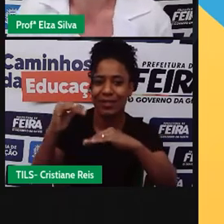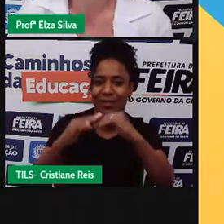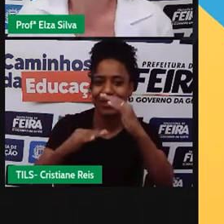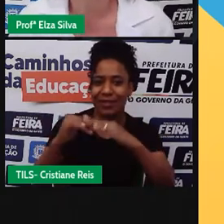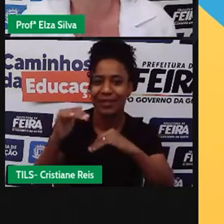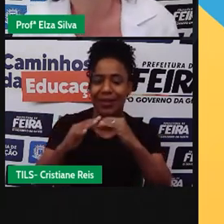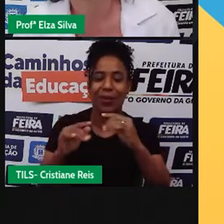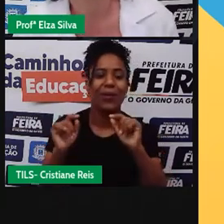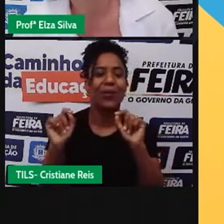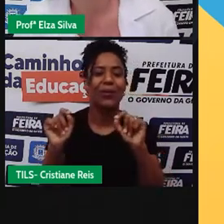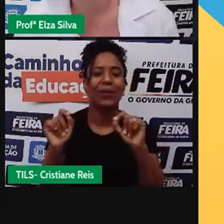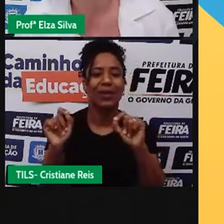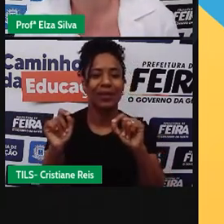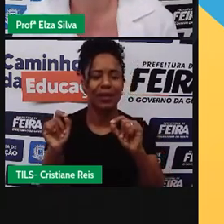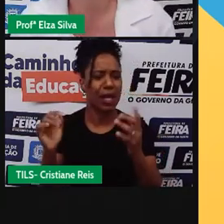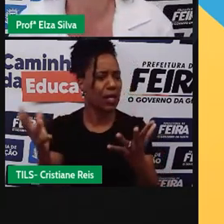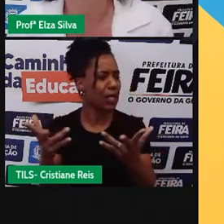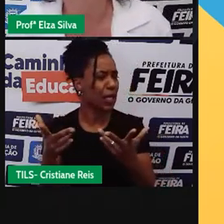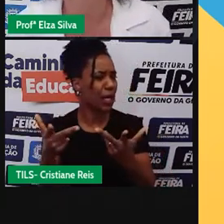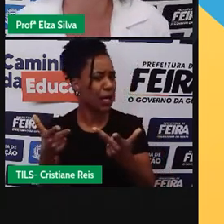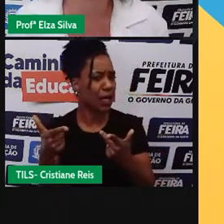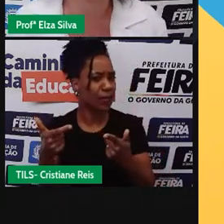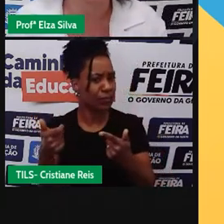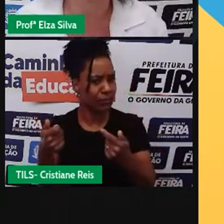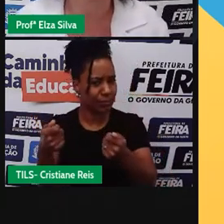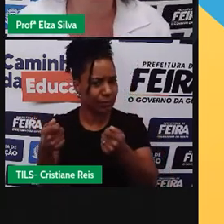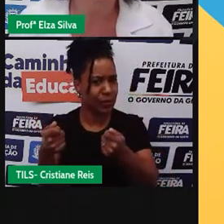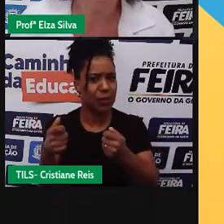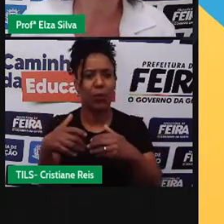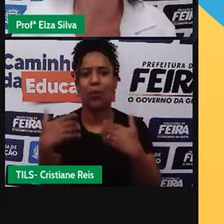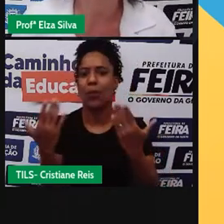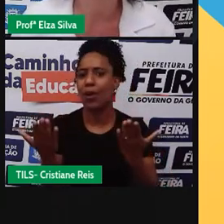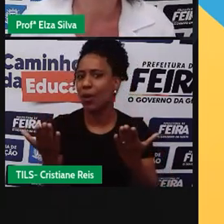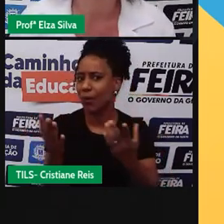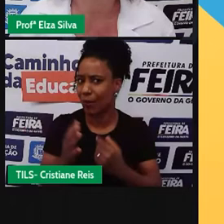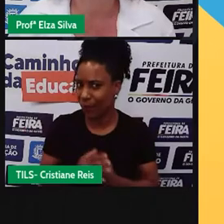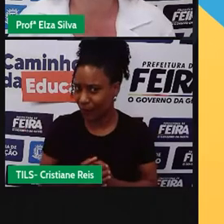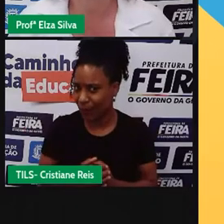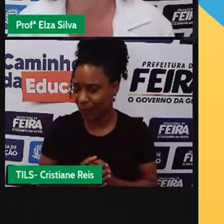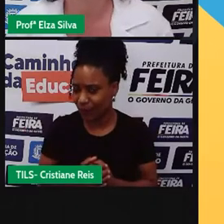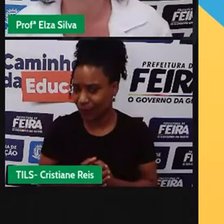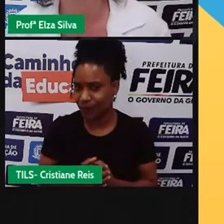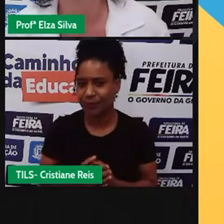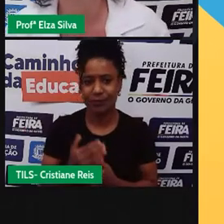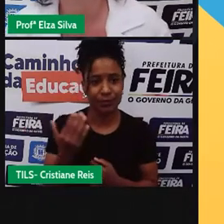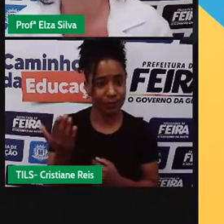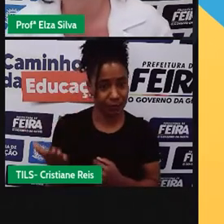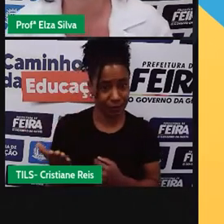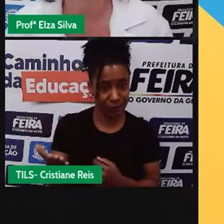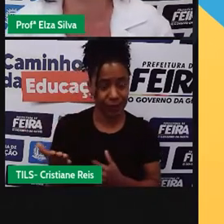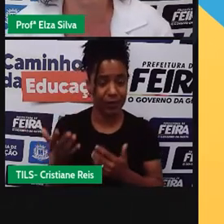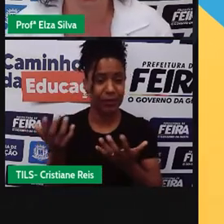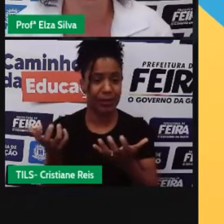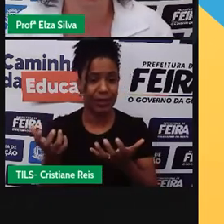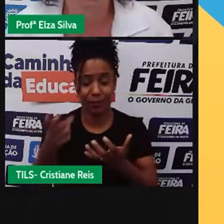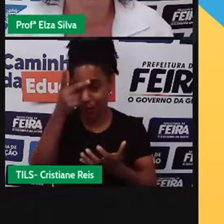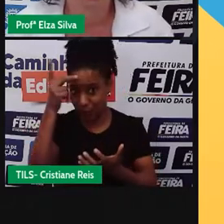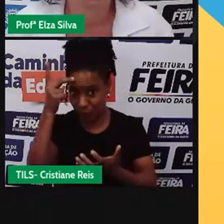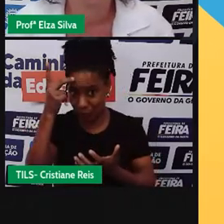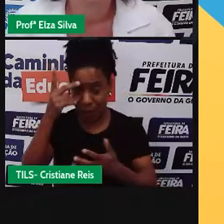Que qualificações este anúncio exige? Então, eles procuram um